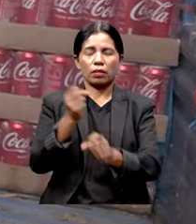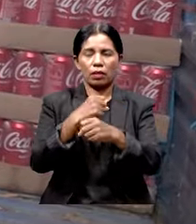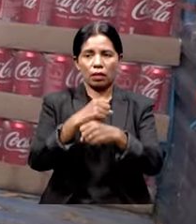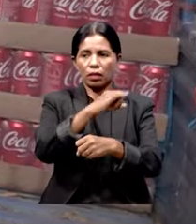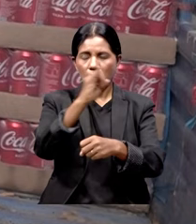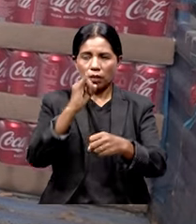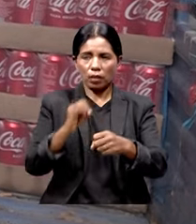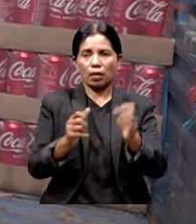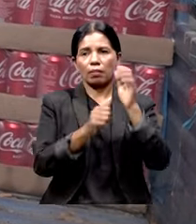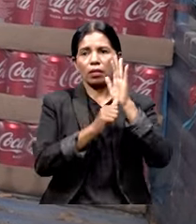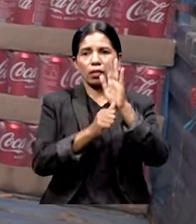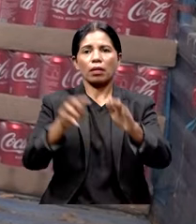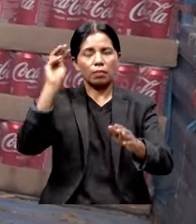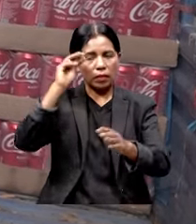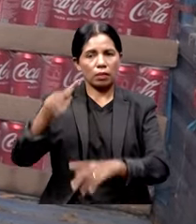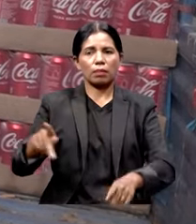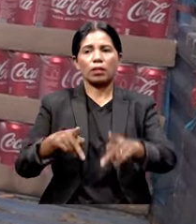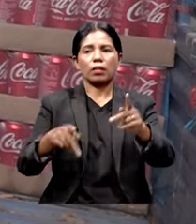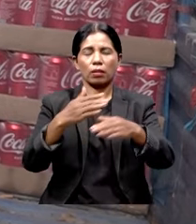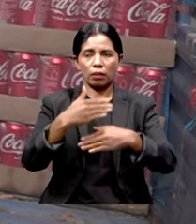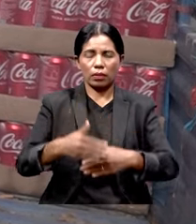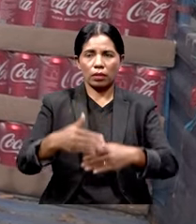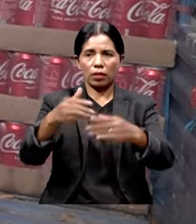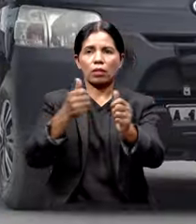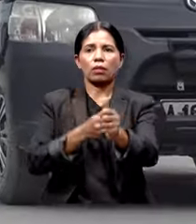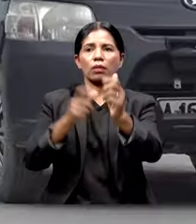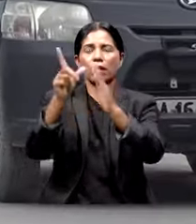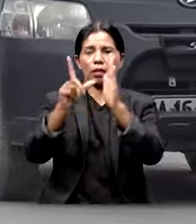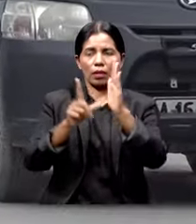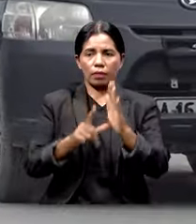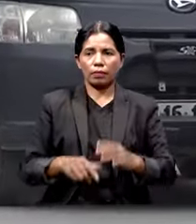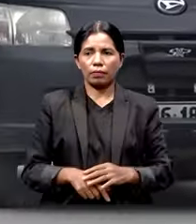identificação, nune apresenta para o Ministério Público, onde processa tuer lei. Equipa cobertura, GMN.